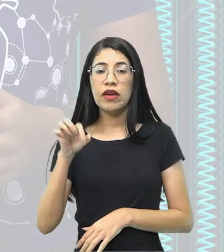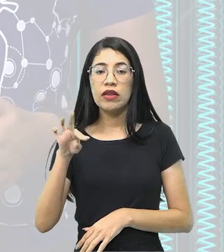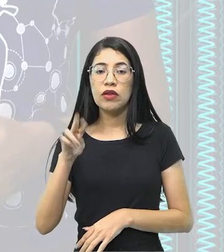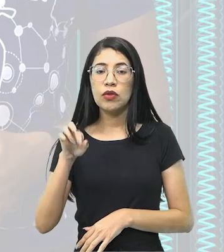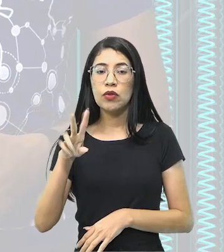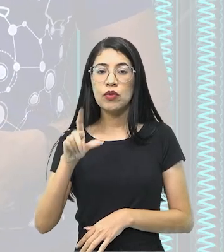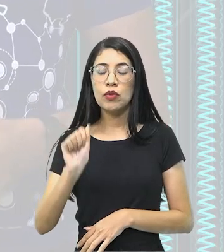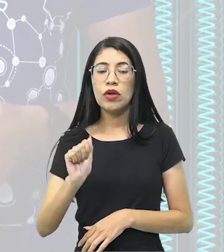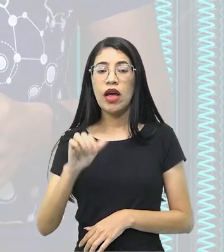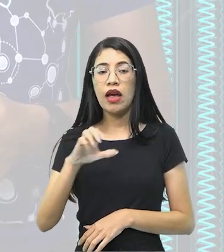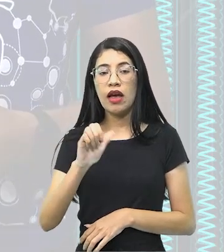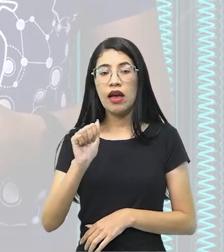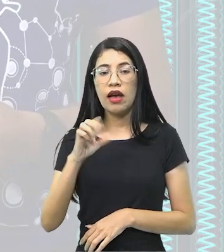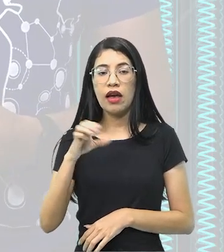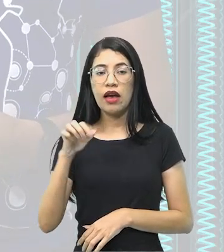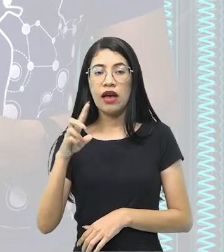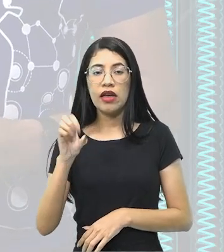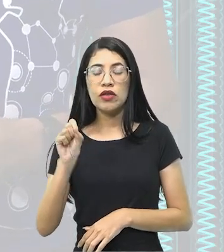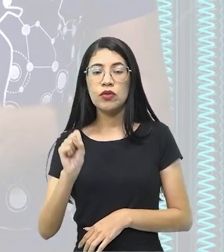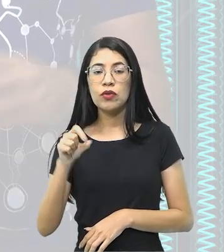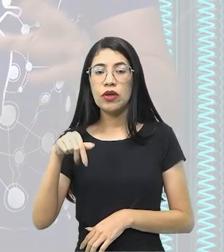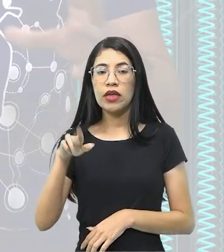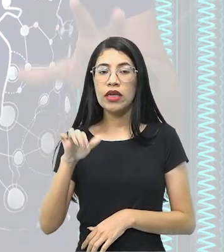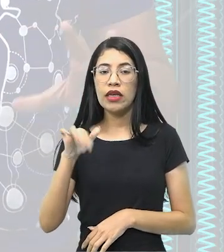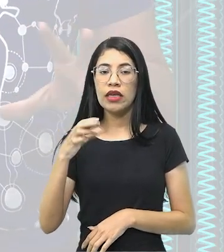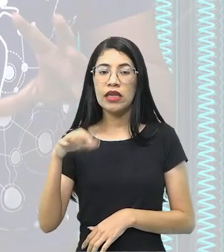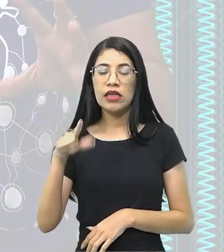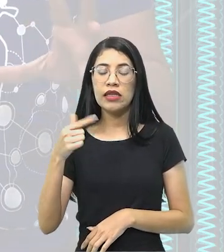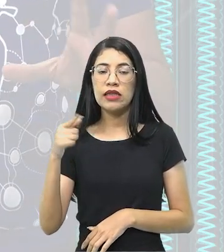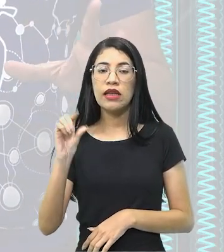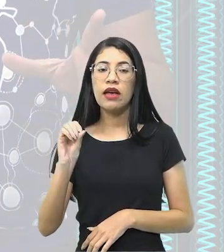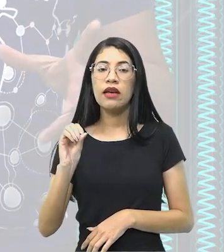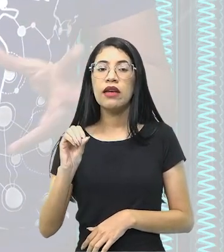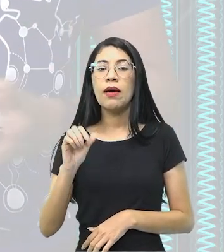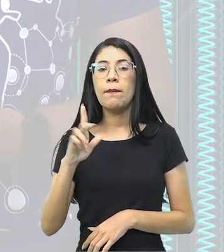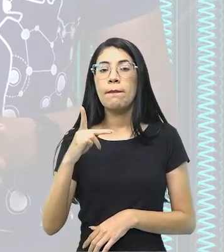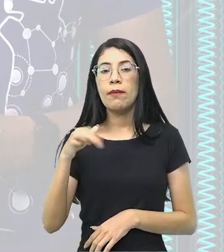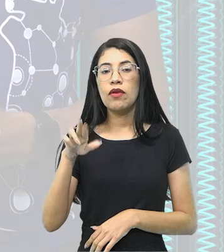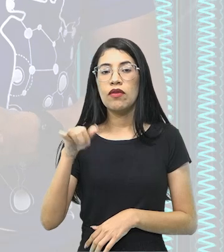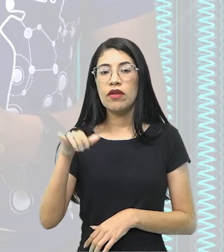acaso, quiçá, provavelmente, né? São aí,